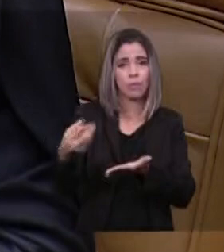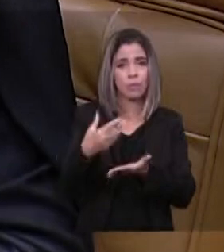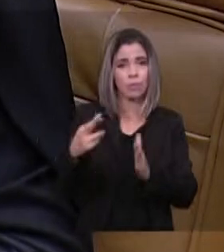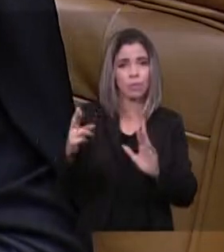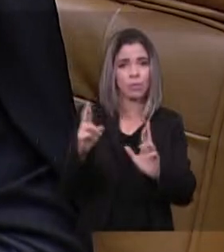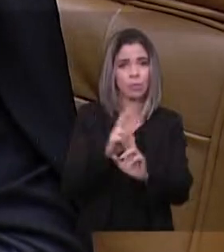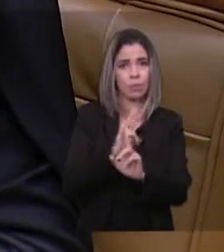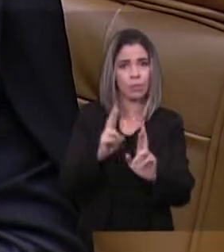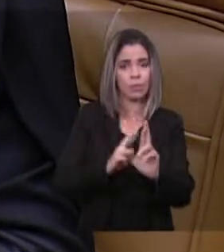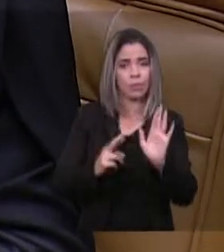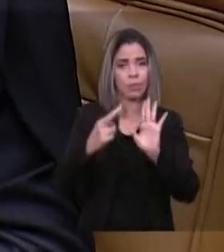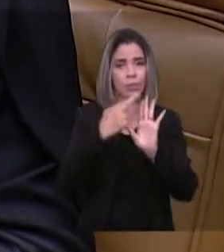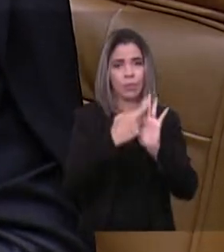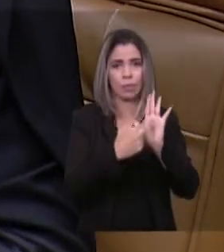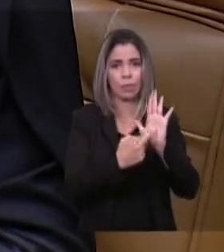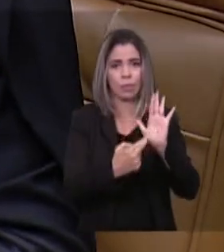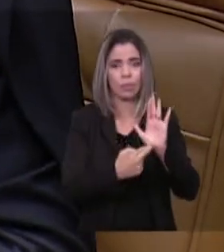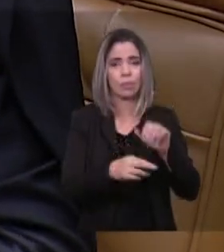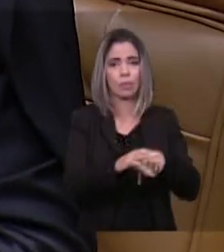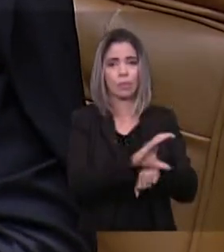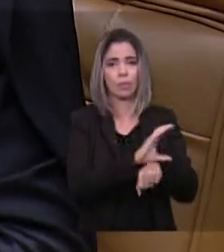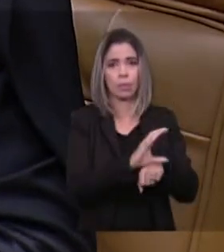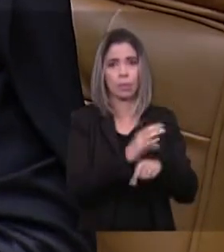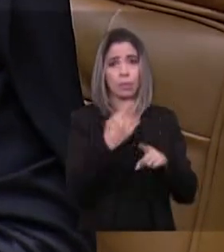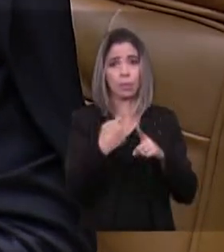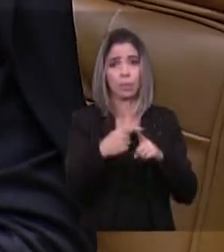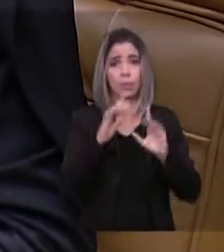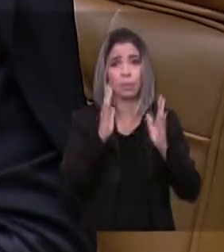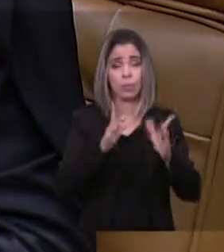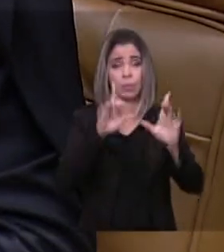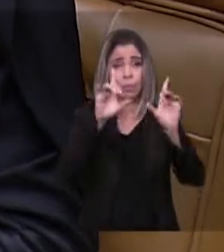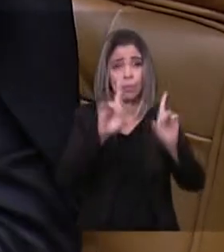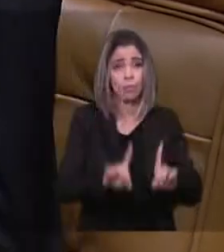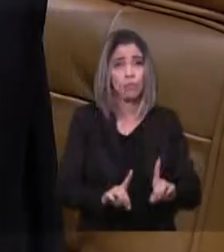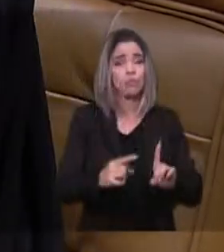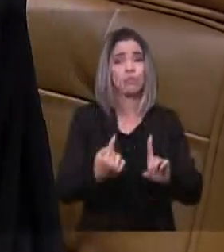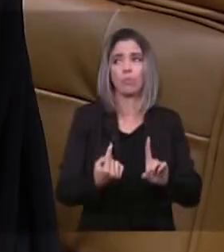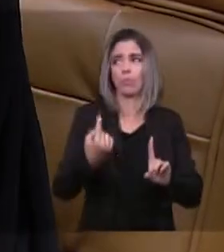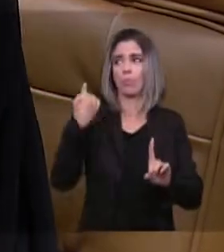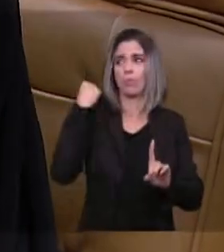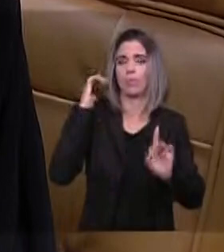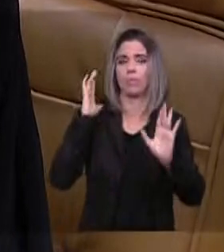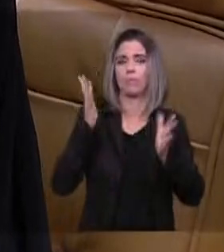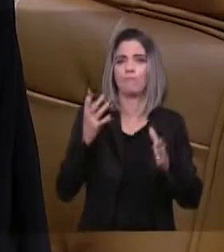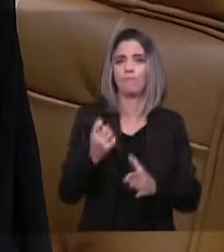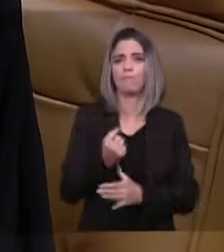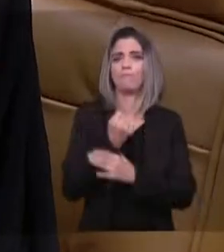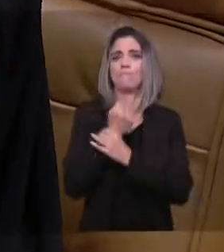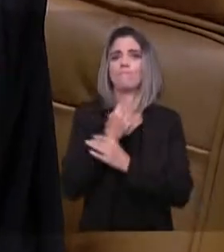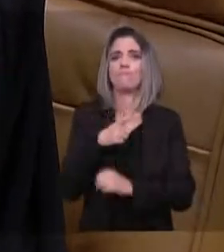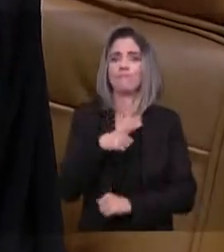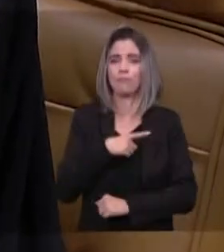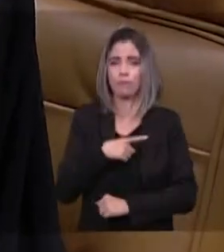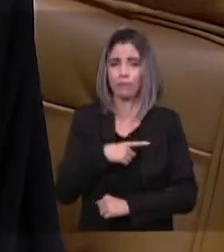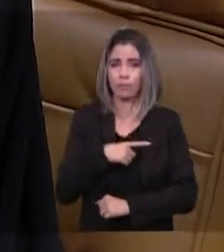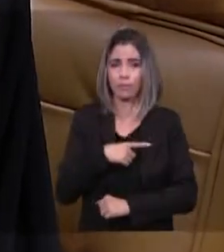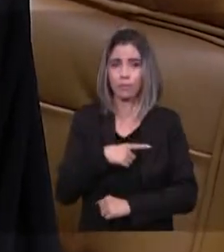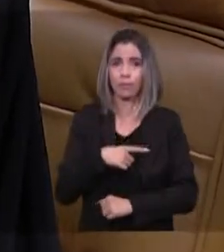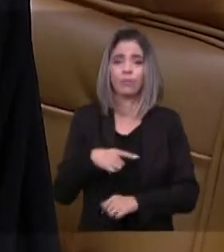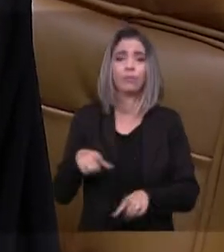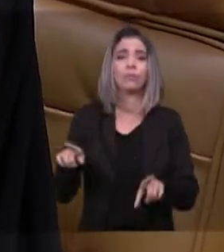regime constitucional, uma vez que constitui um direito secularmente assegurado. Outro sim, ao optar